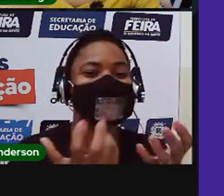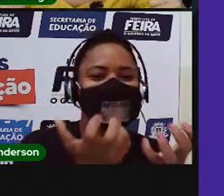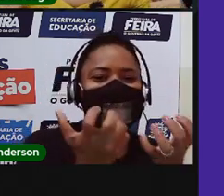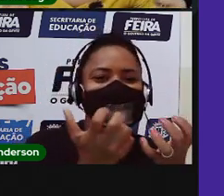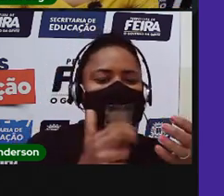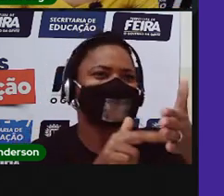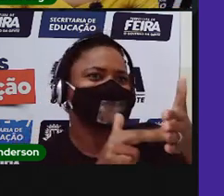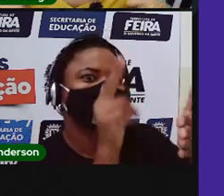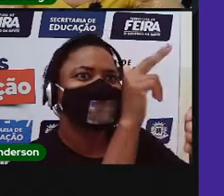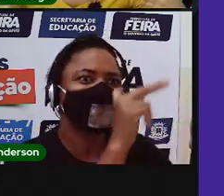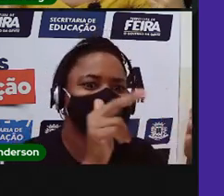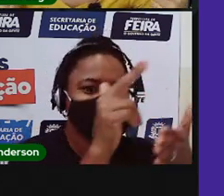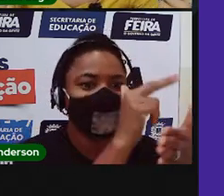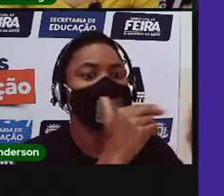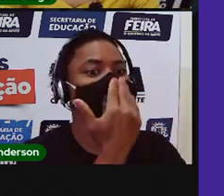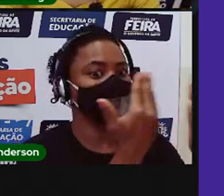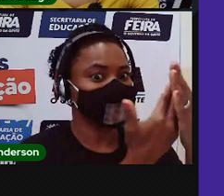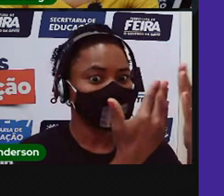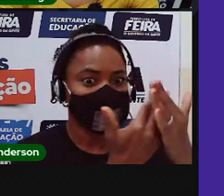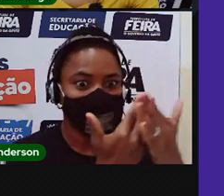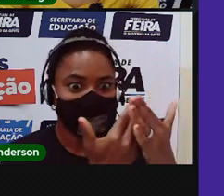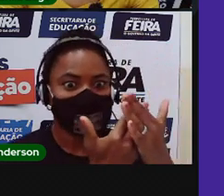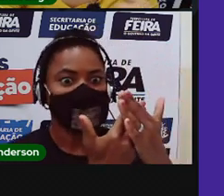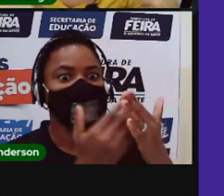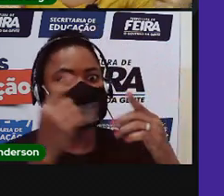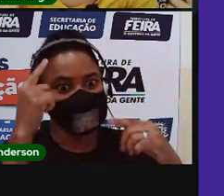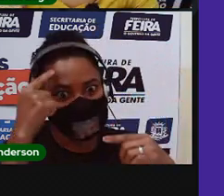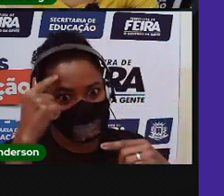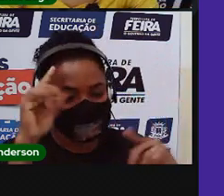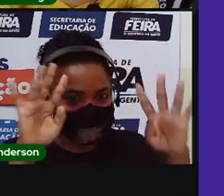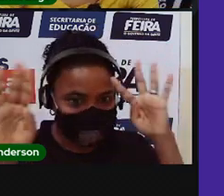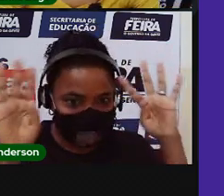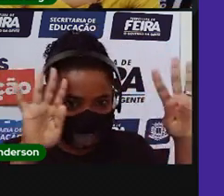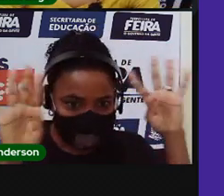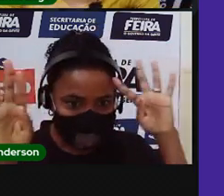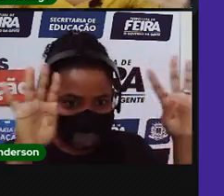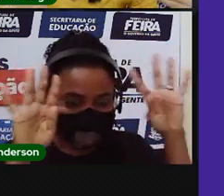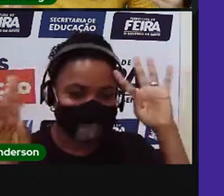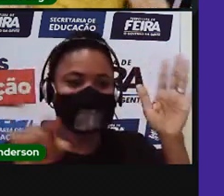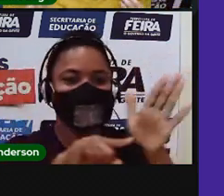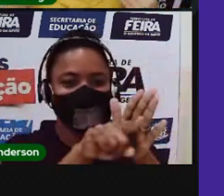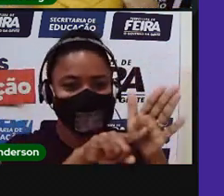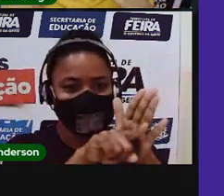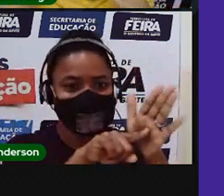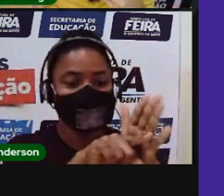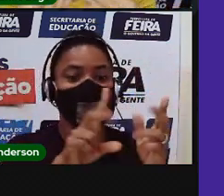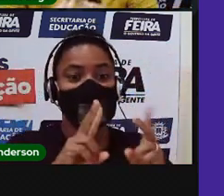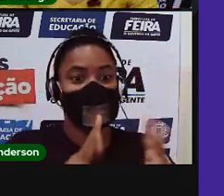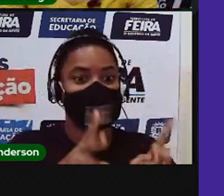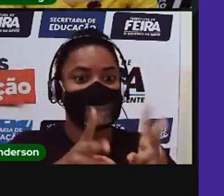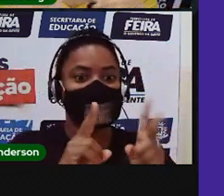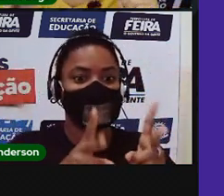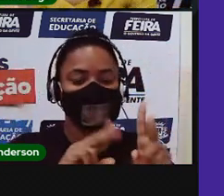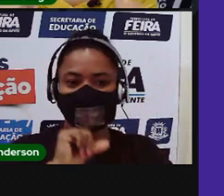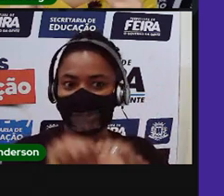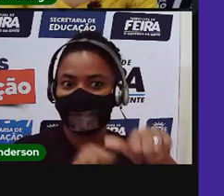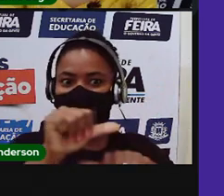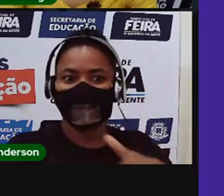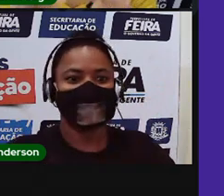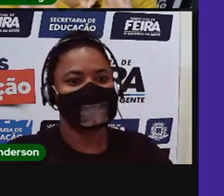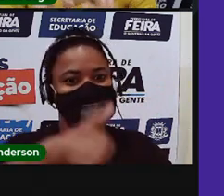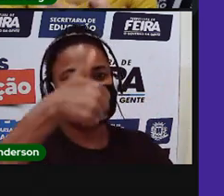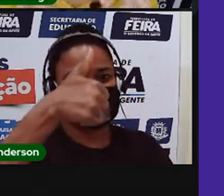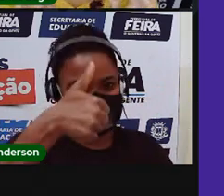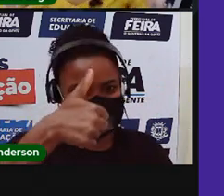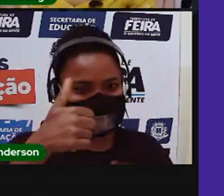assim, é estudando, pensando bastante sobre isso, pesquisando, né? Sempre está buscando se aprimorar. E lembrando